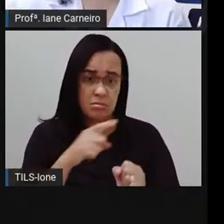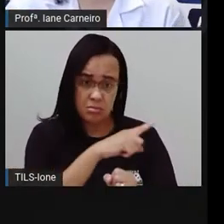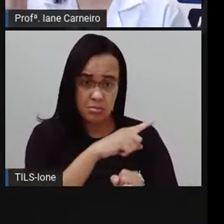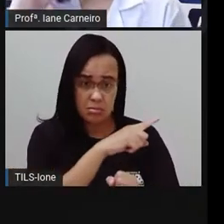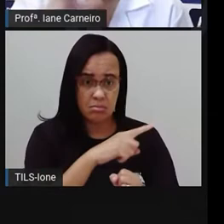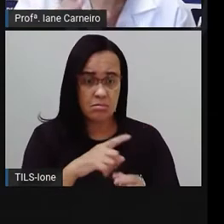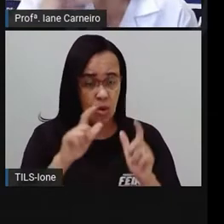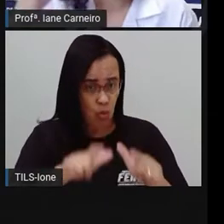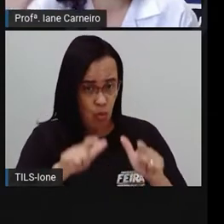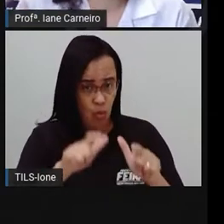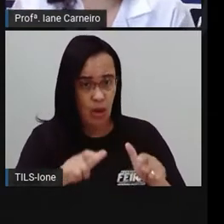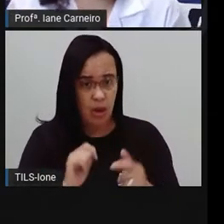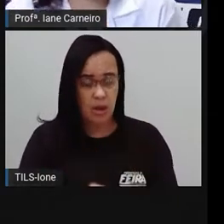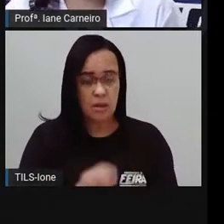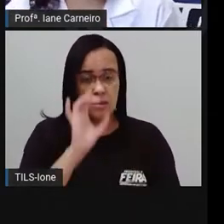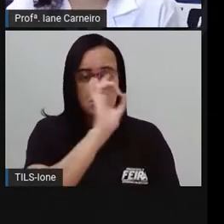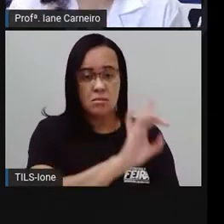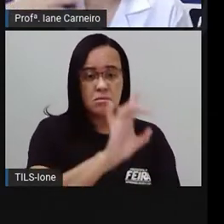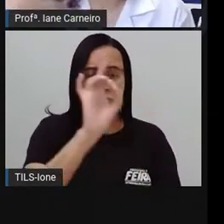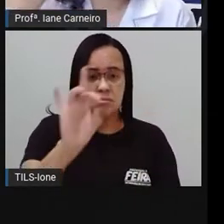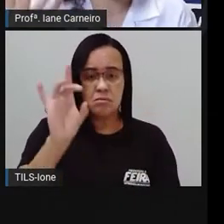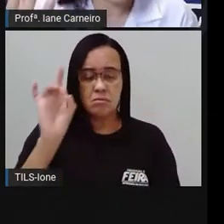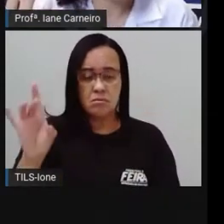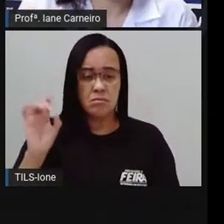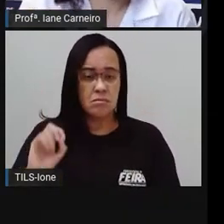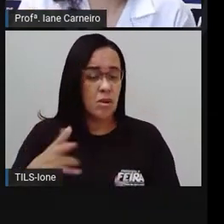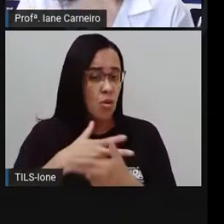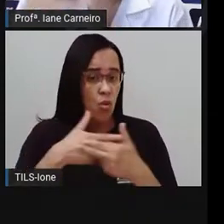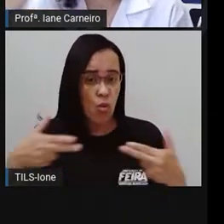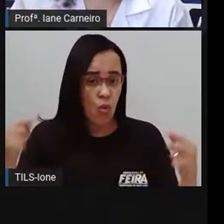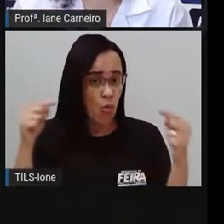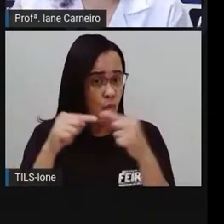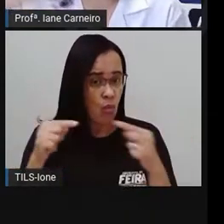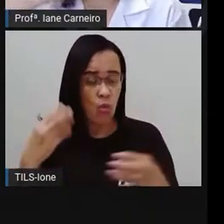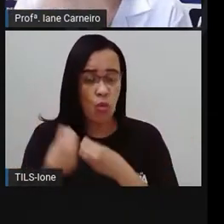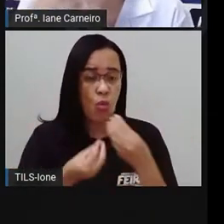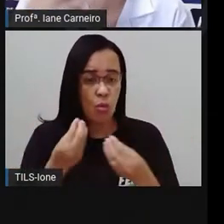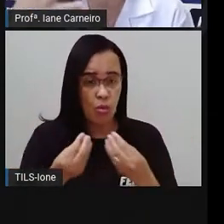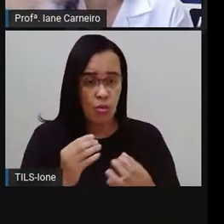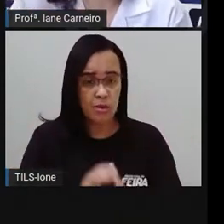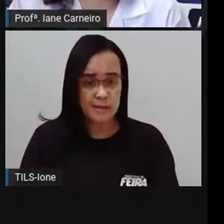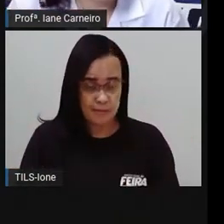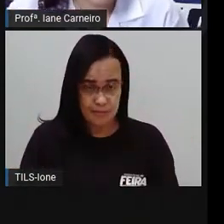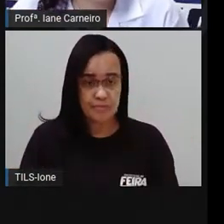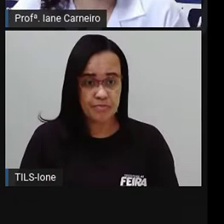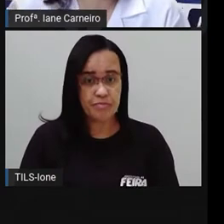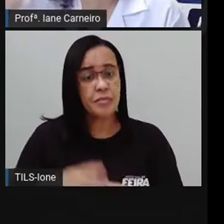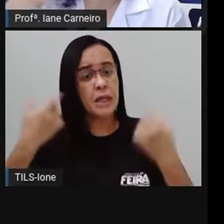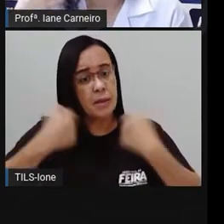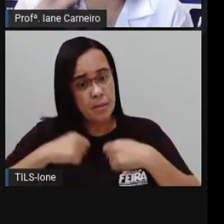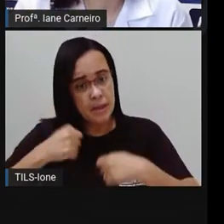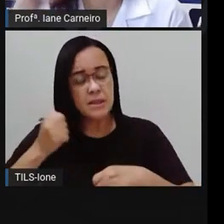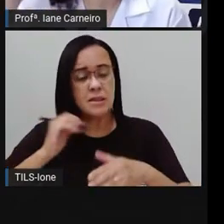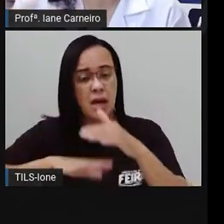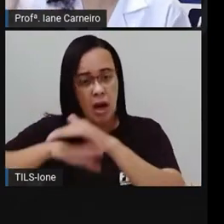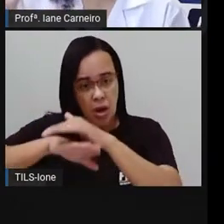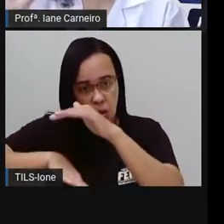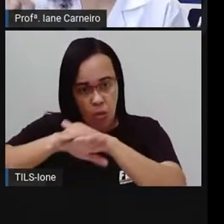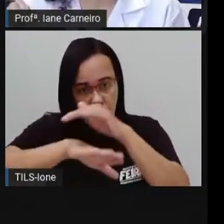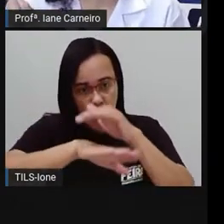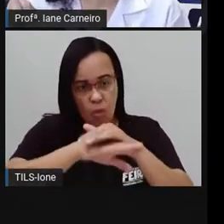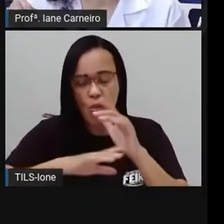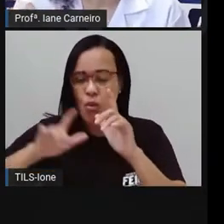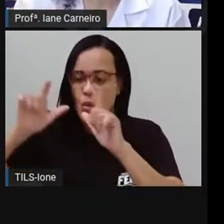né? Então, cada equipamento, cada objeto, né, que está lá na nossa casa, eles precisam estar guardados e organizados em seu